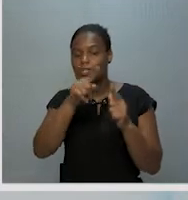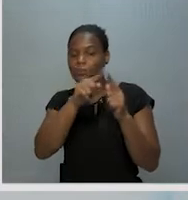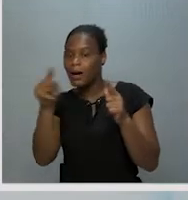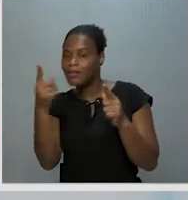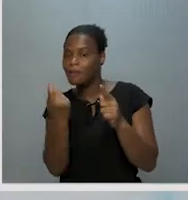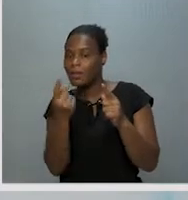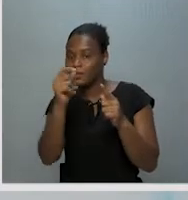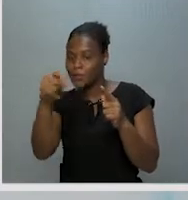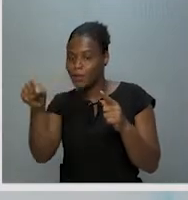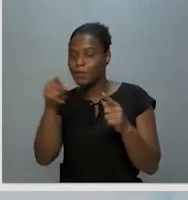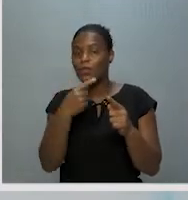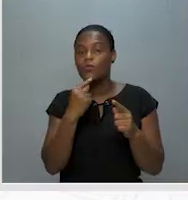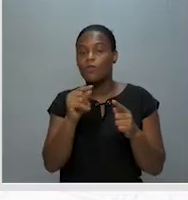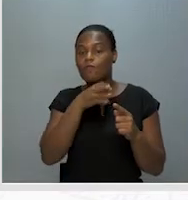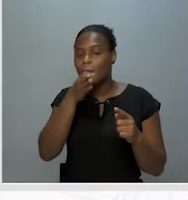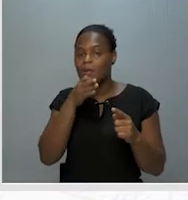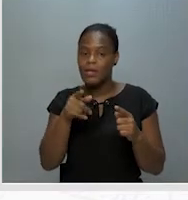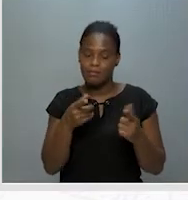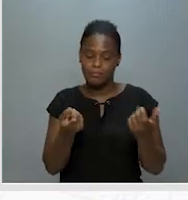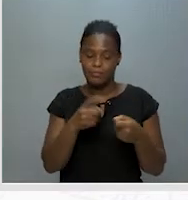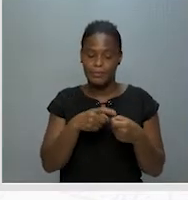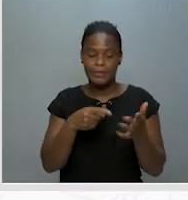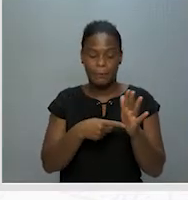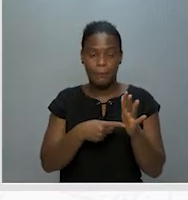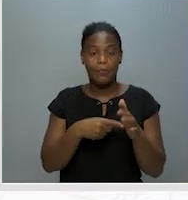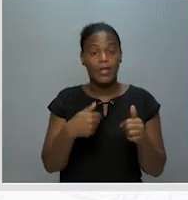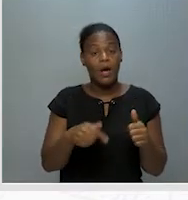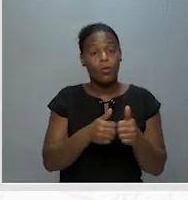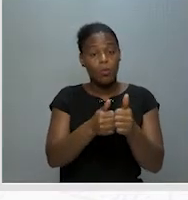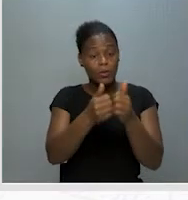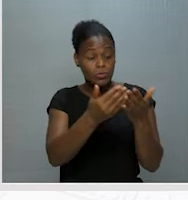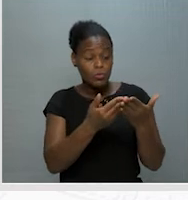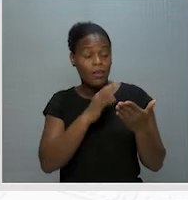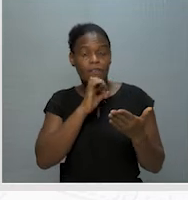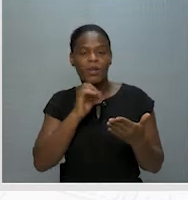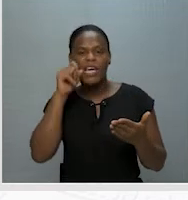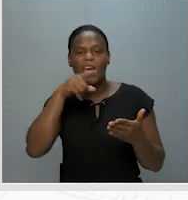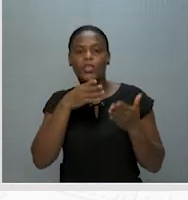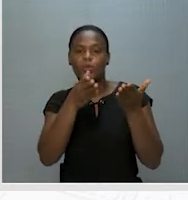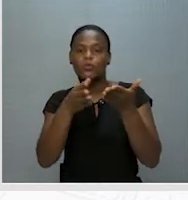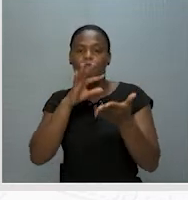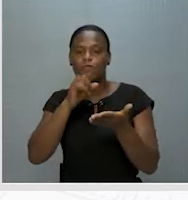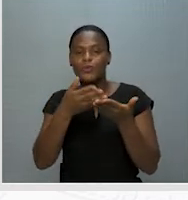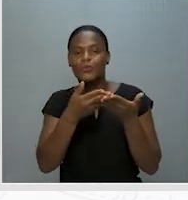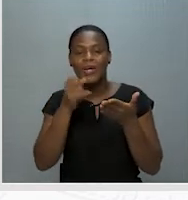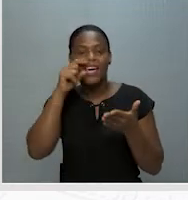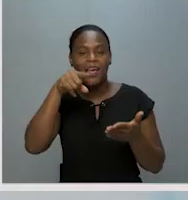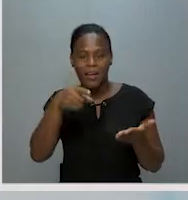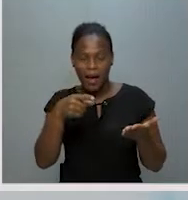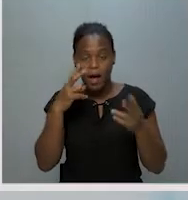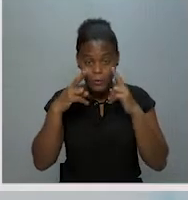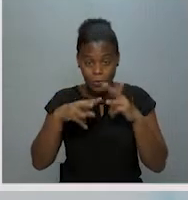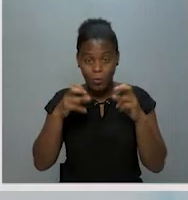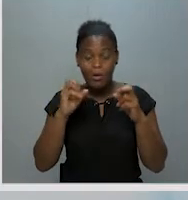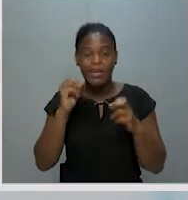espaços que aqui temos. Por exemplo, aqui temos acompanhar os estudos dos filhos. Vocês vão ter que